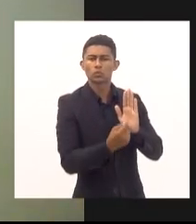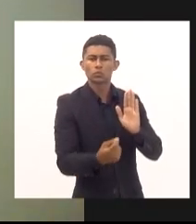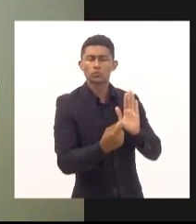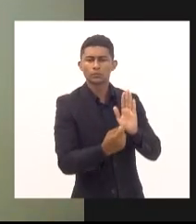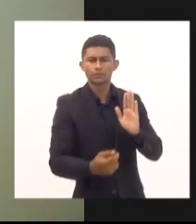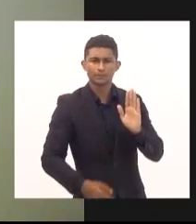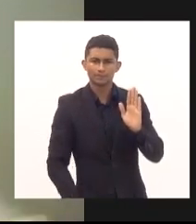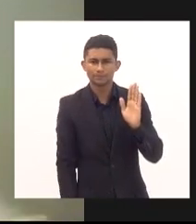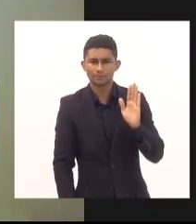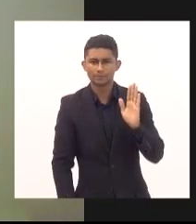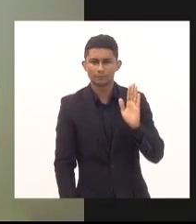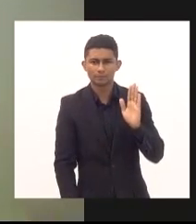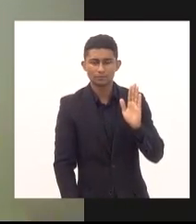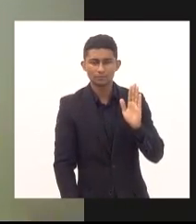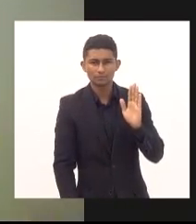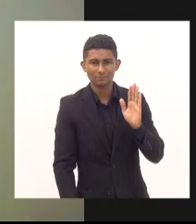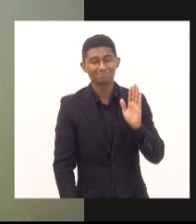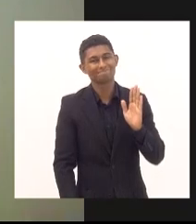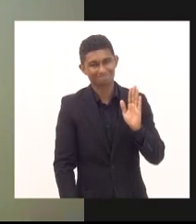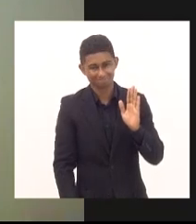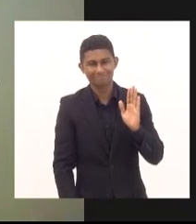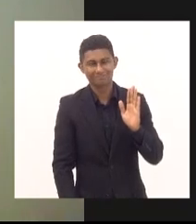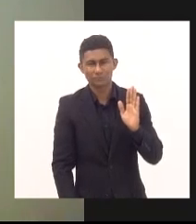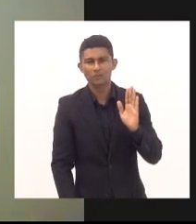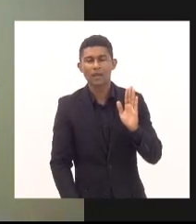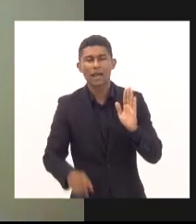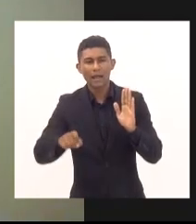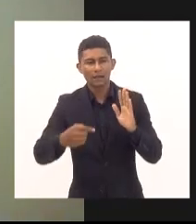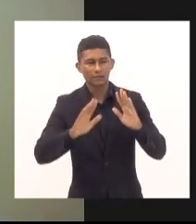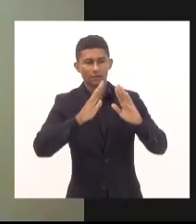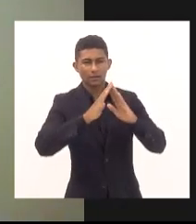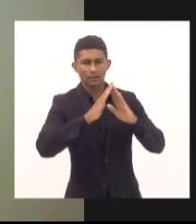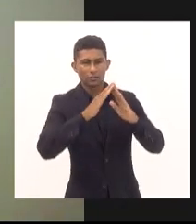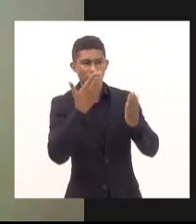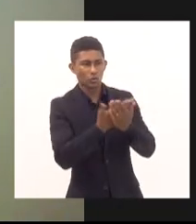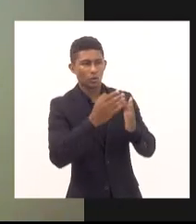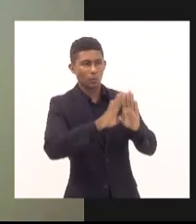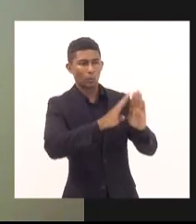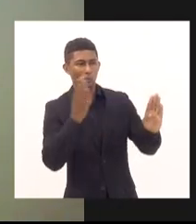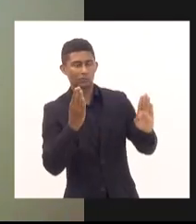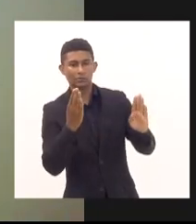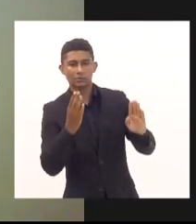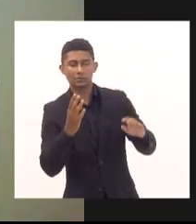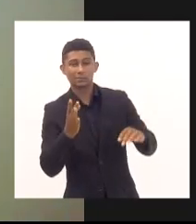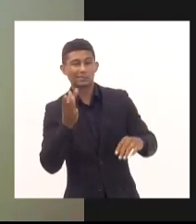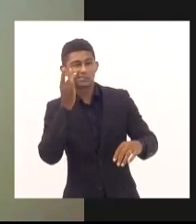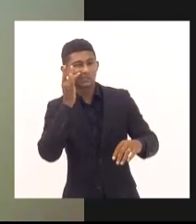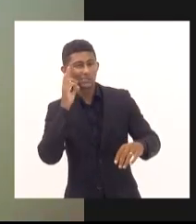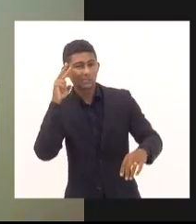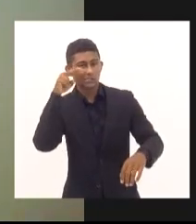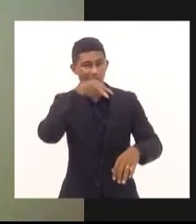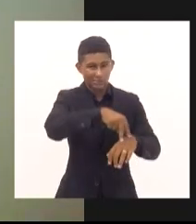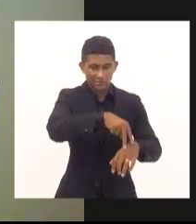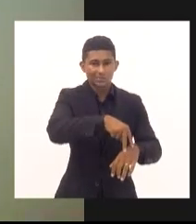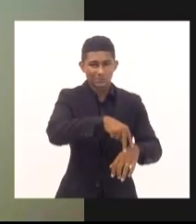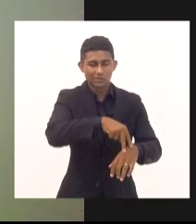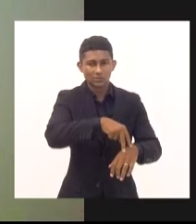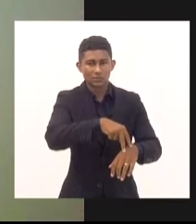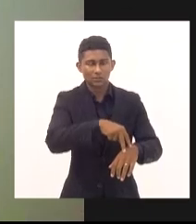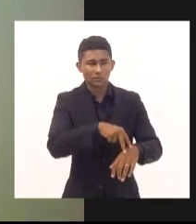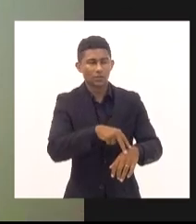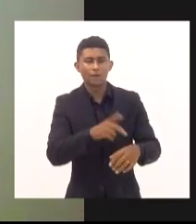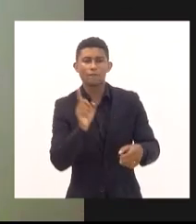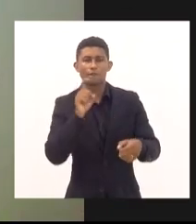criava condições para o retorno das aulas e aí condicionava em alguns momentos a questão das